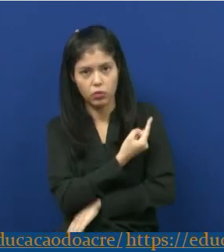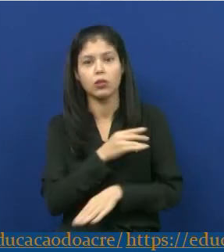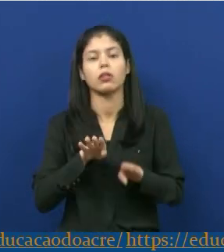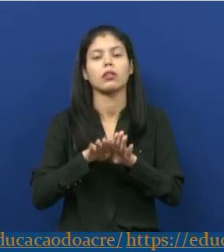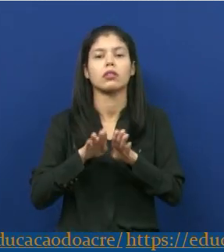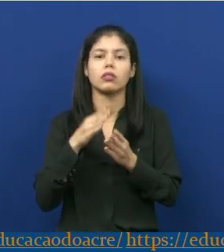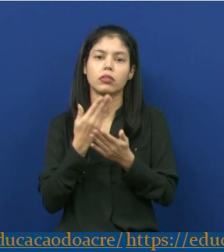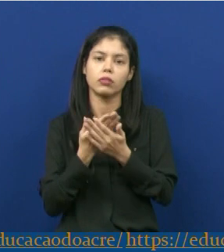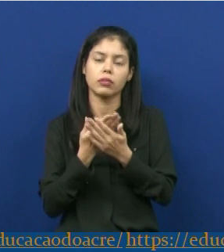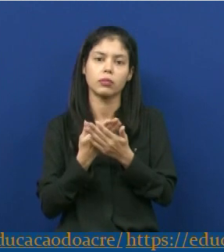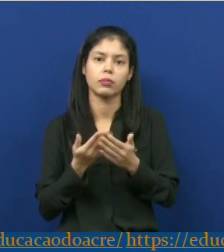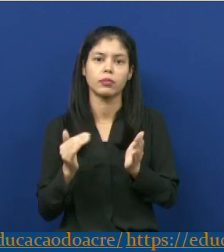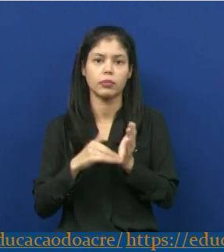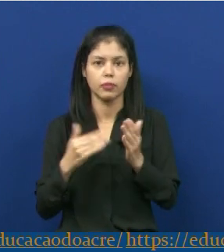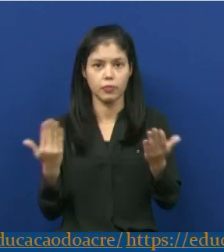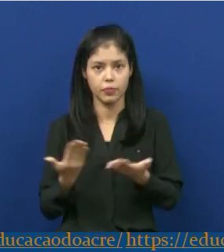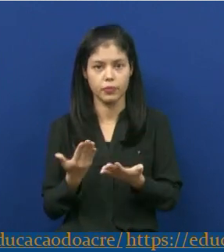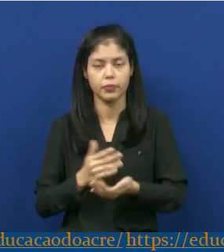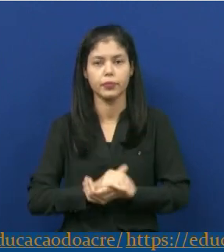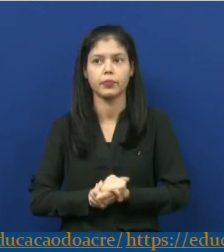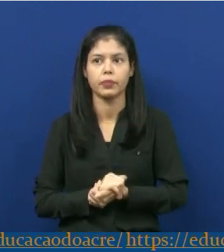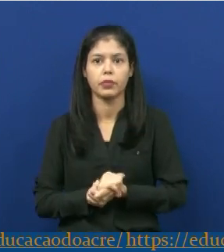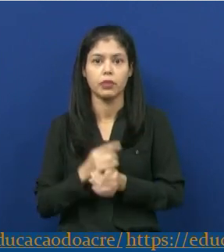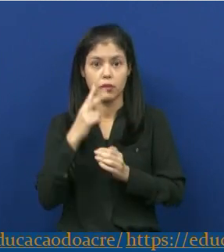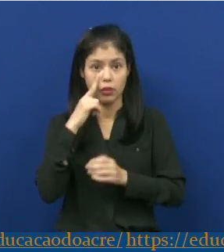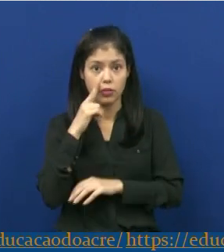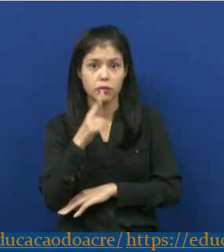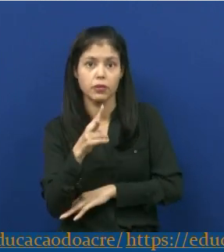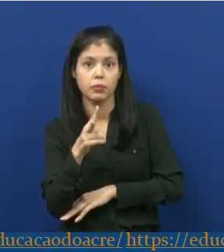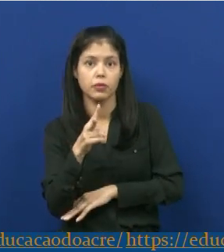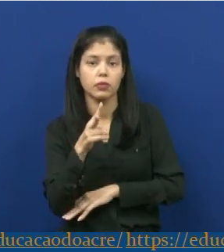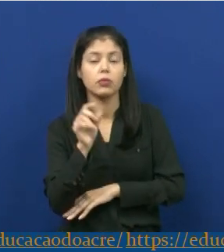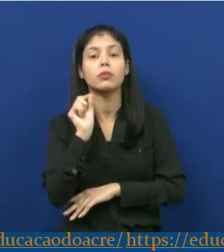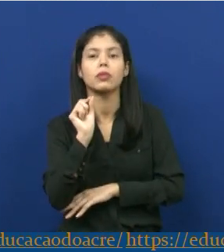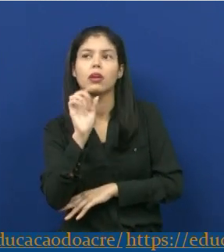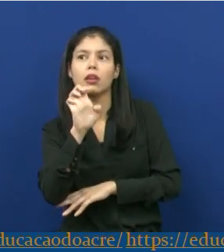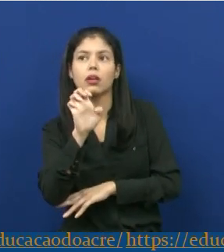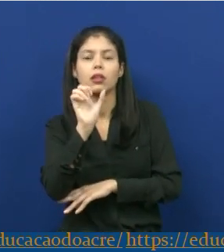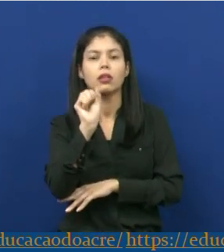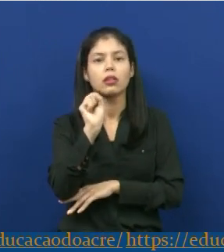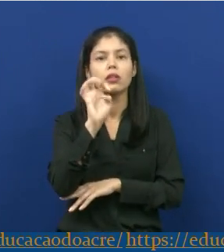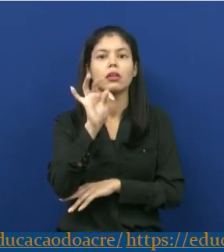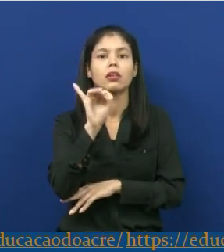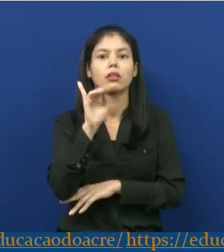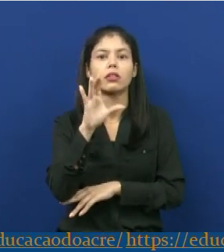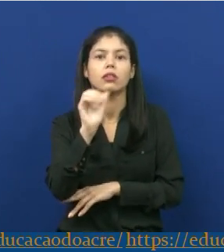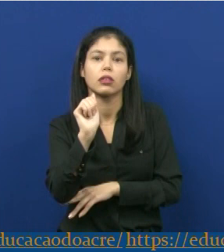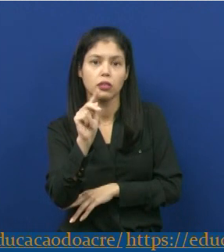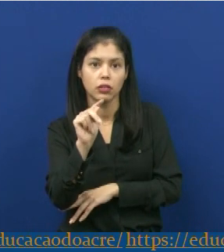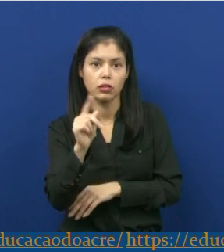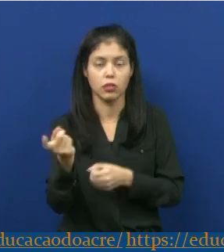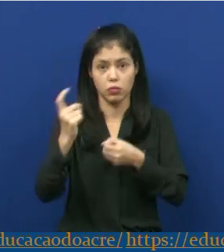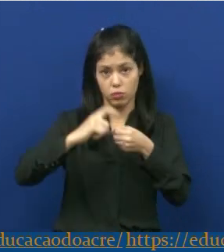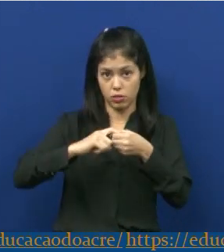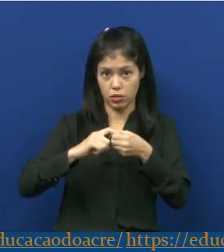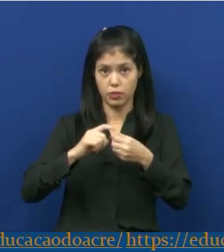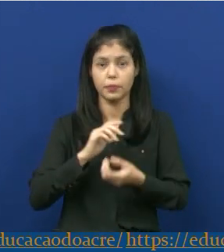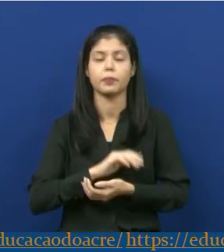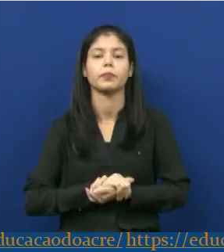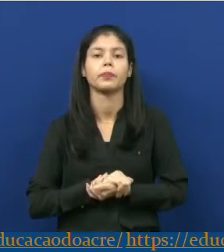estudamos até aqui? Nós vimos a definição de estética, que eu acabei de retomar para vocês,